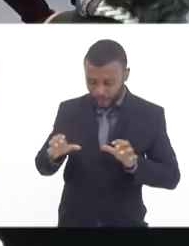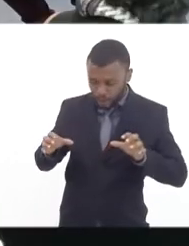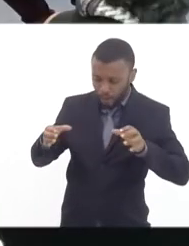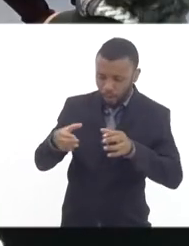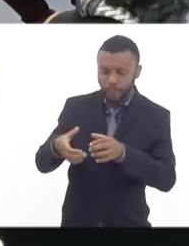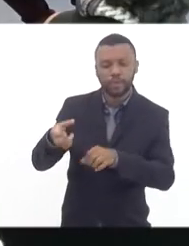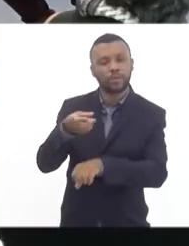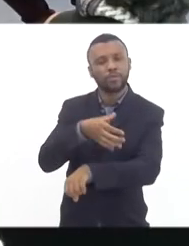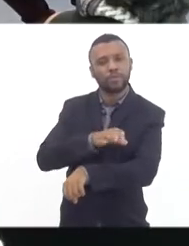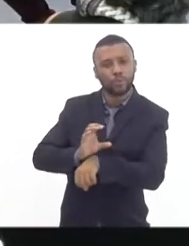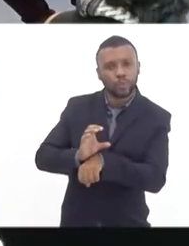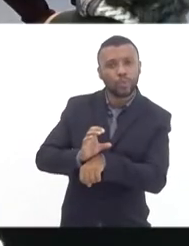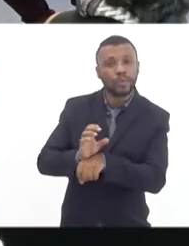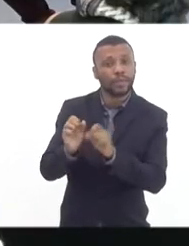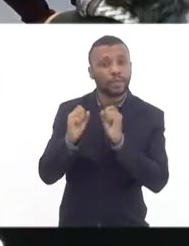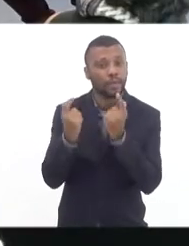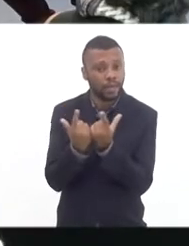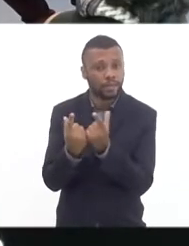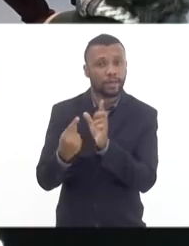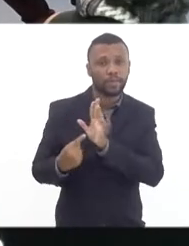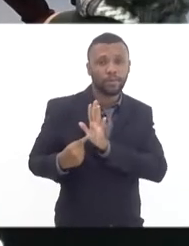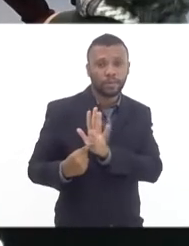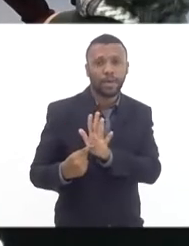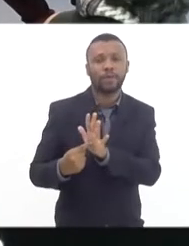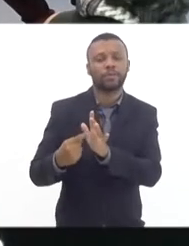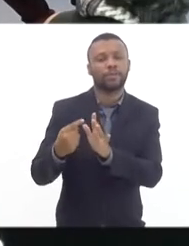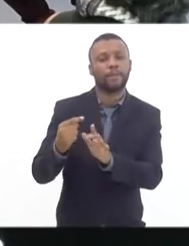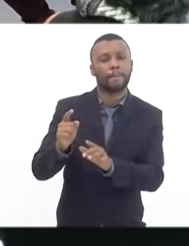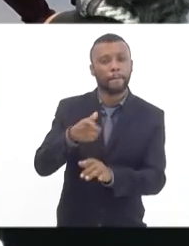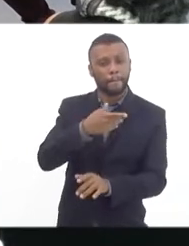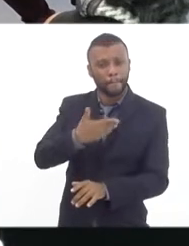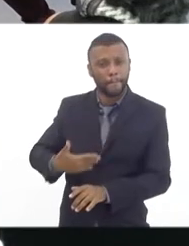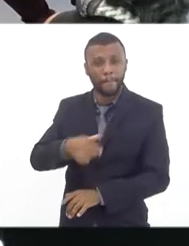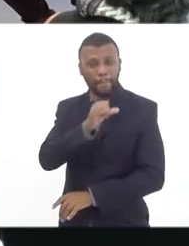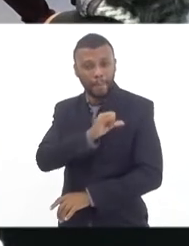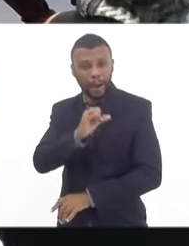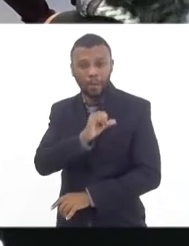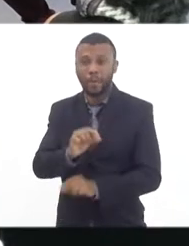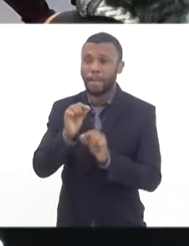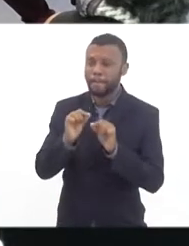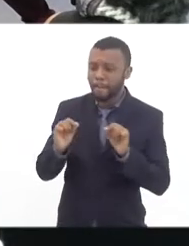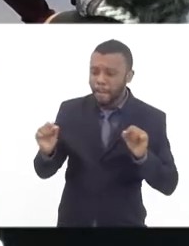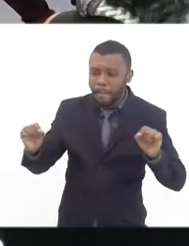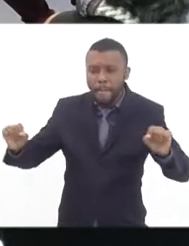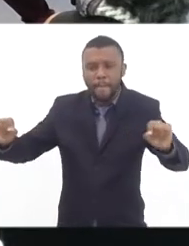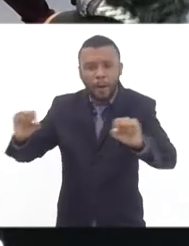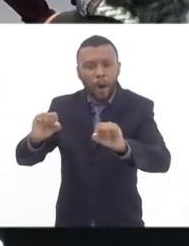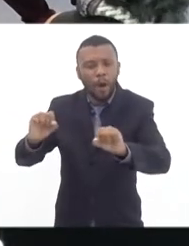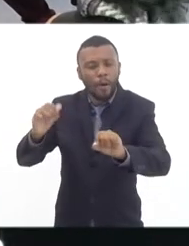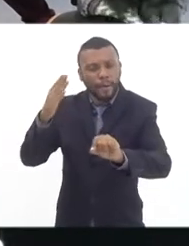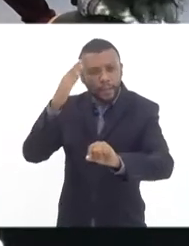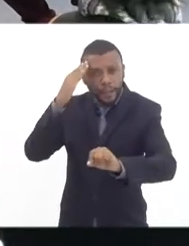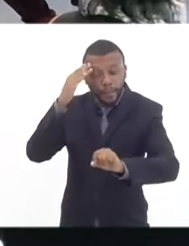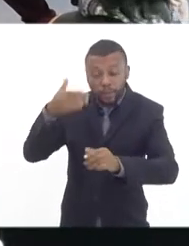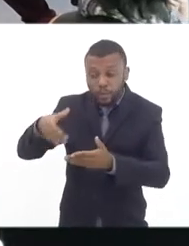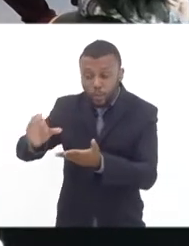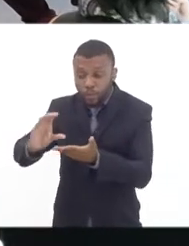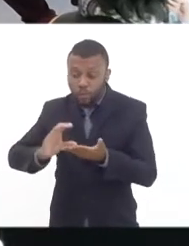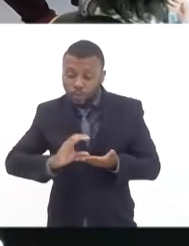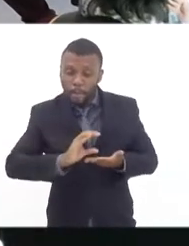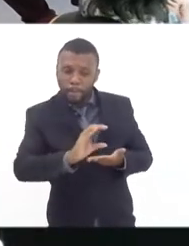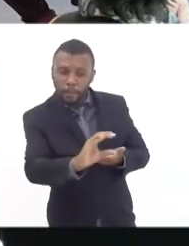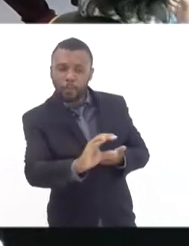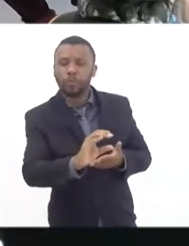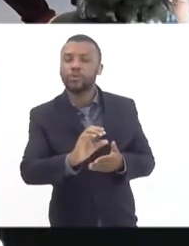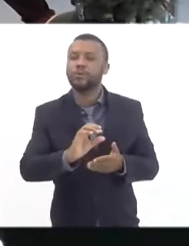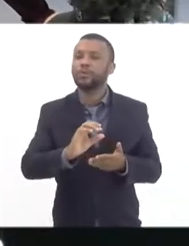tem estabelecido para todo o estado do Rio de Janeiro uma ação nova, estabelecendo a descentralização de recursos, de projetos, de